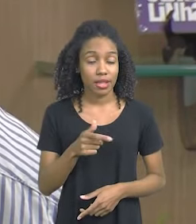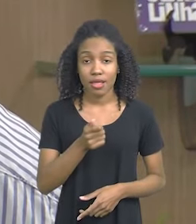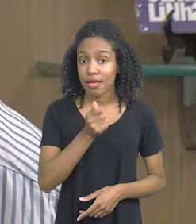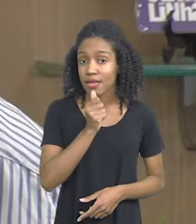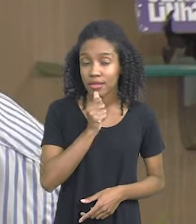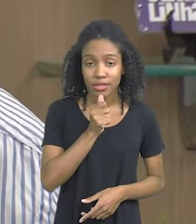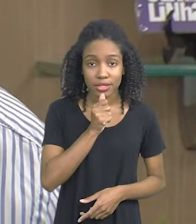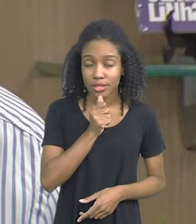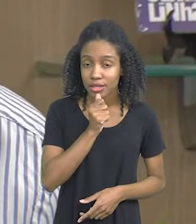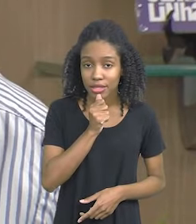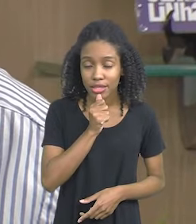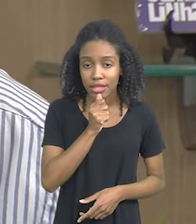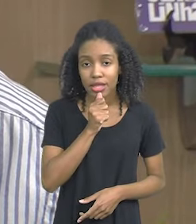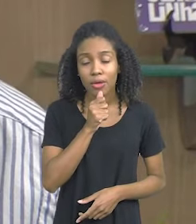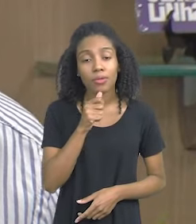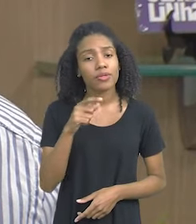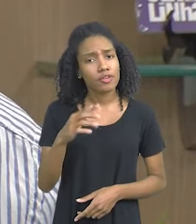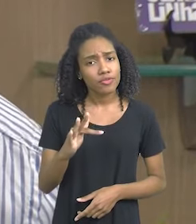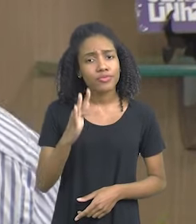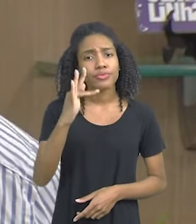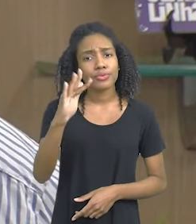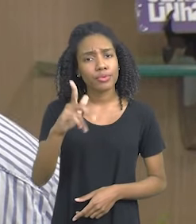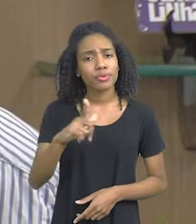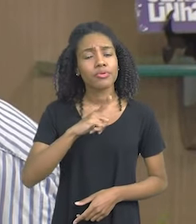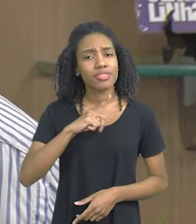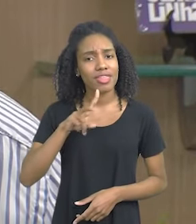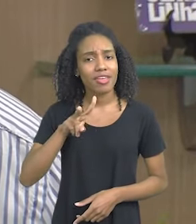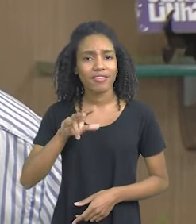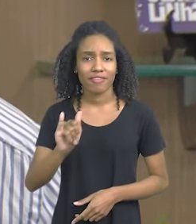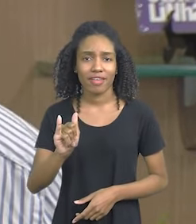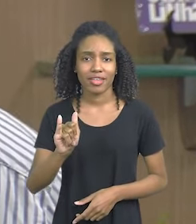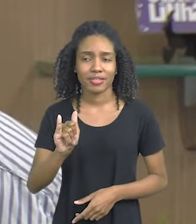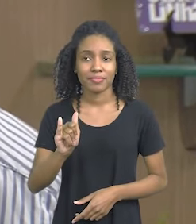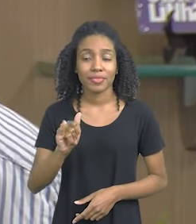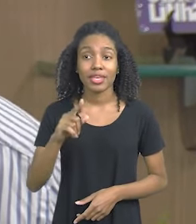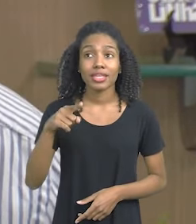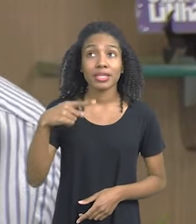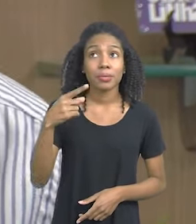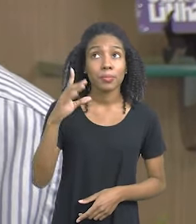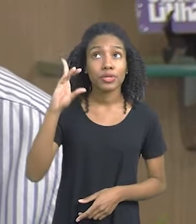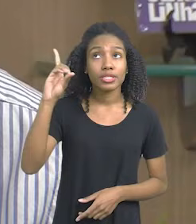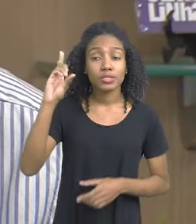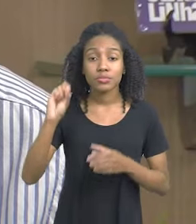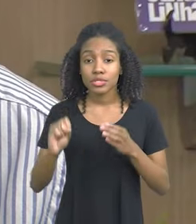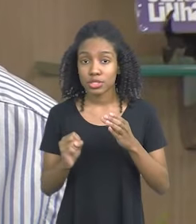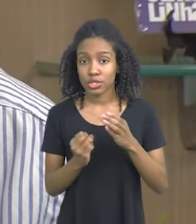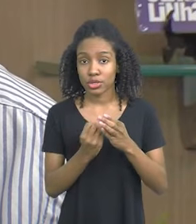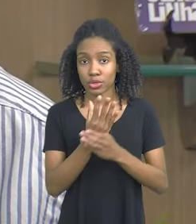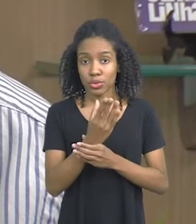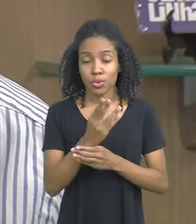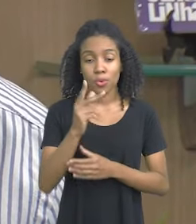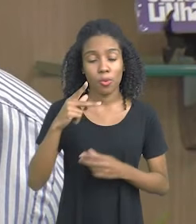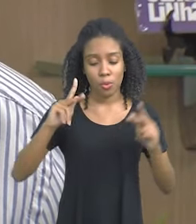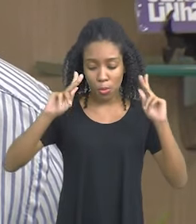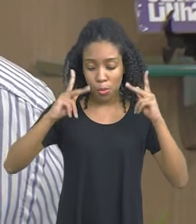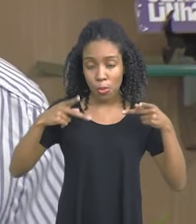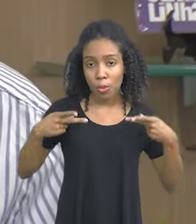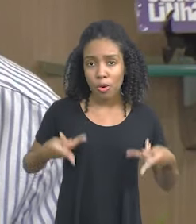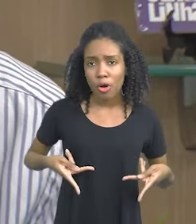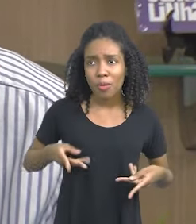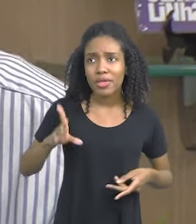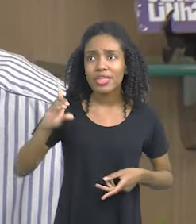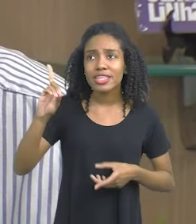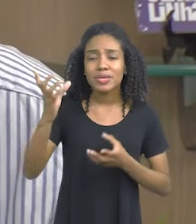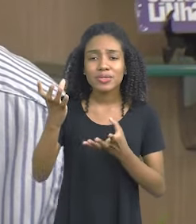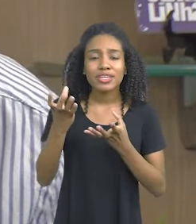Deus criou o homem, o prazer de Deus é ver os homens bem. Depois que nós temos filhos, o nosso